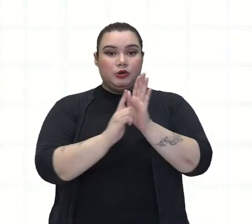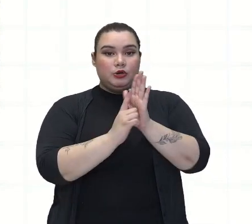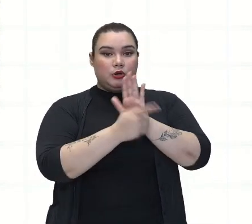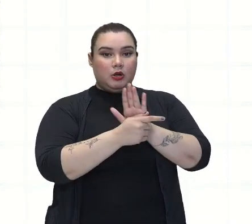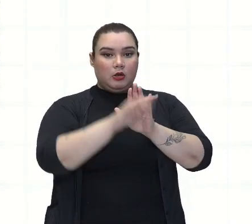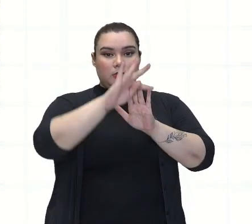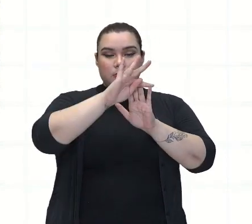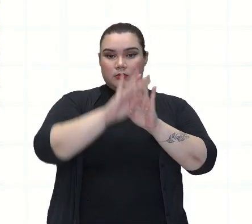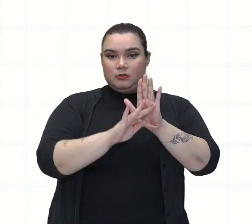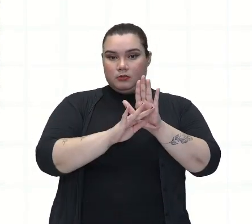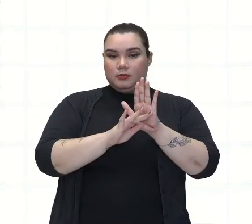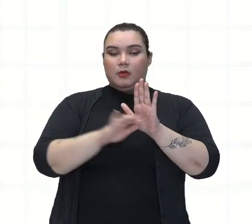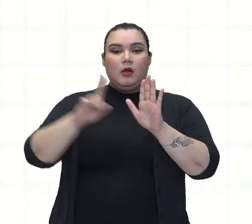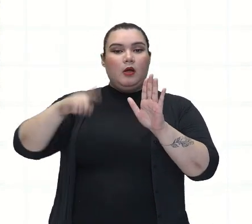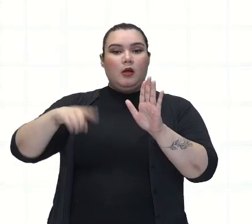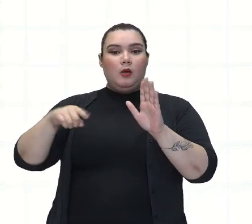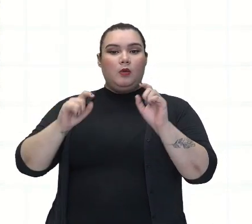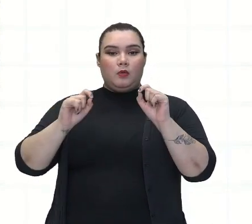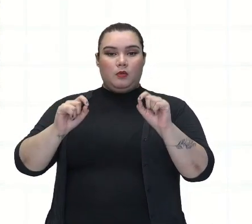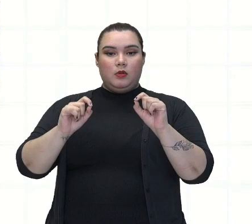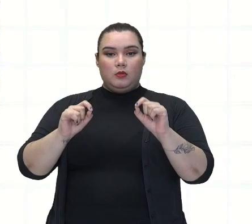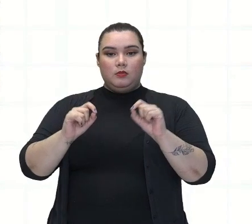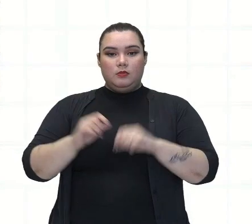né? Que é uma